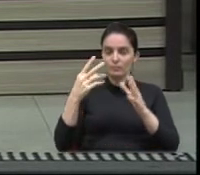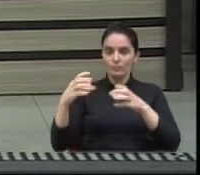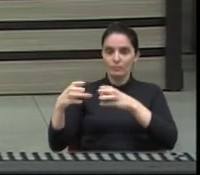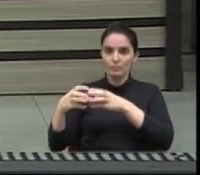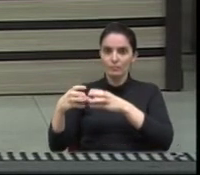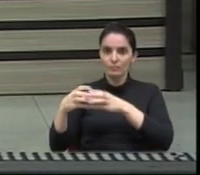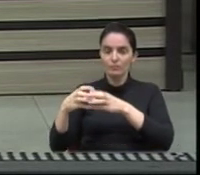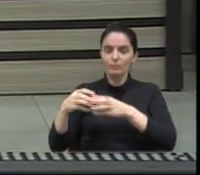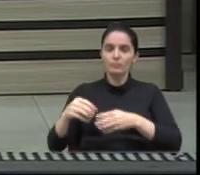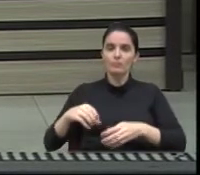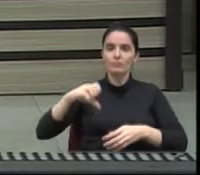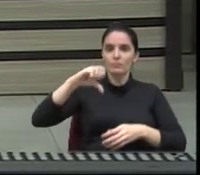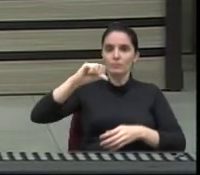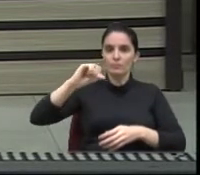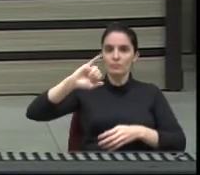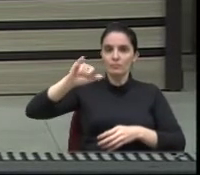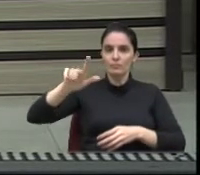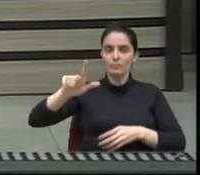Montada, 9 de julho.